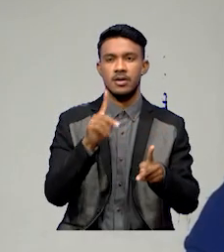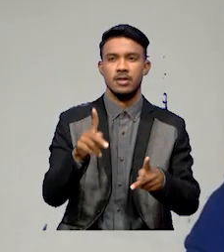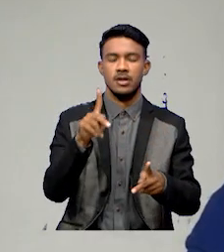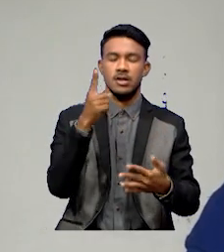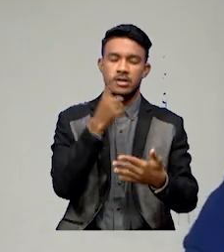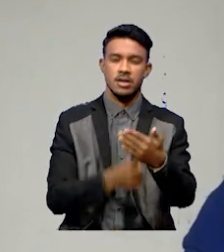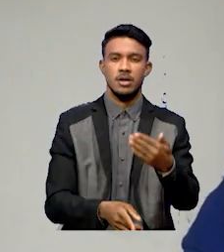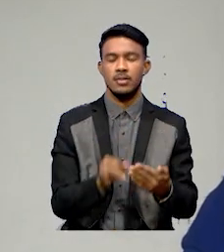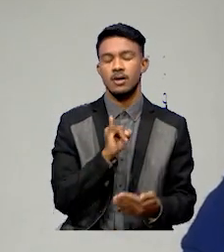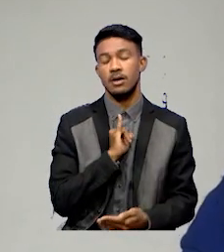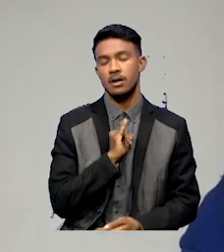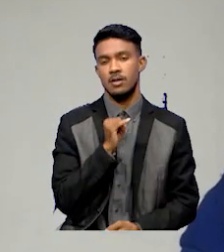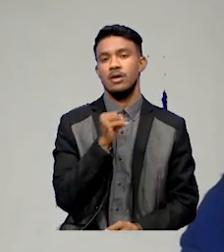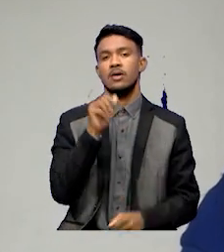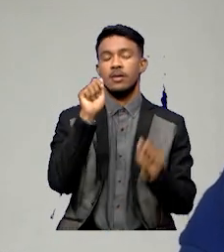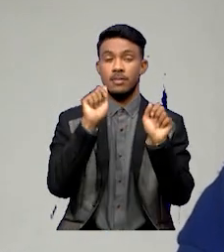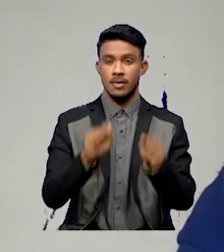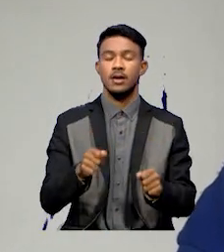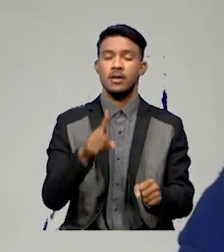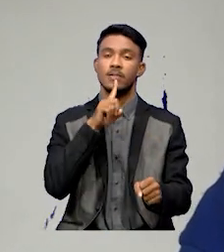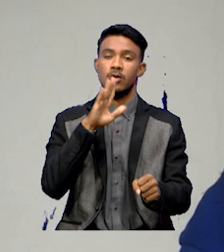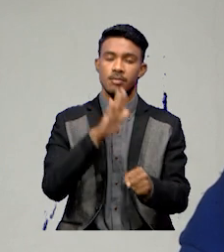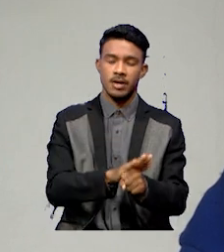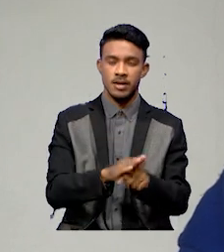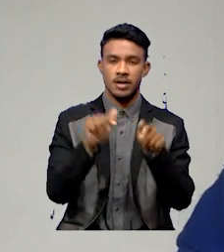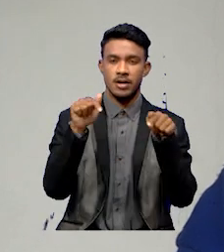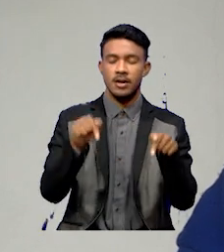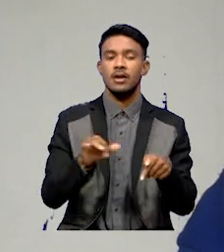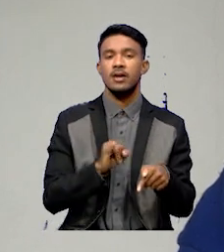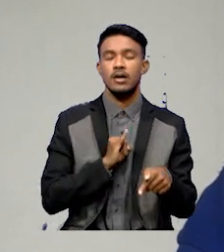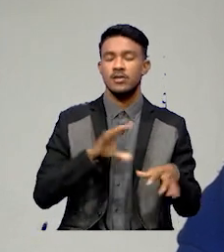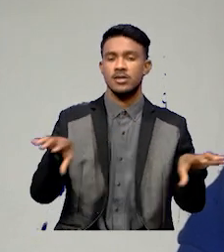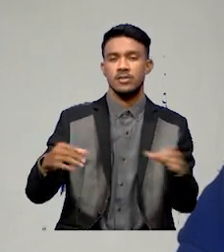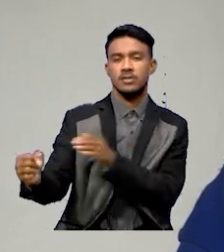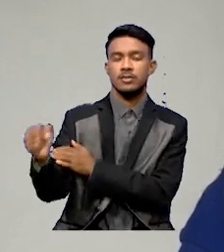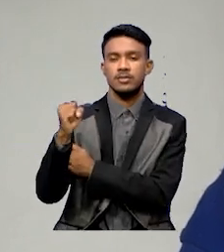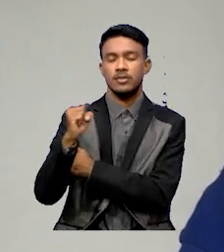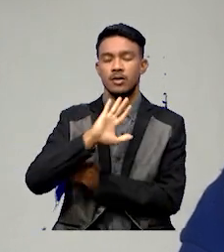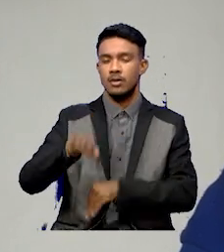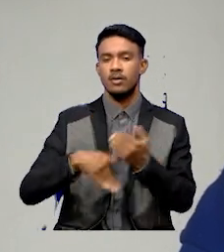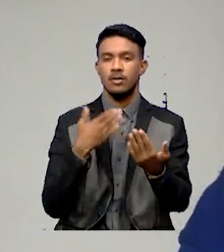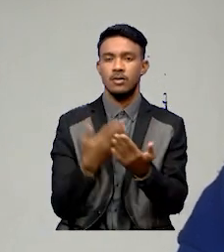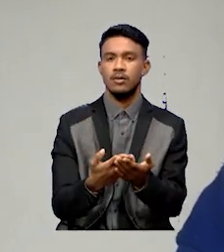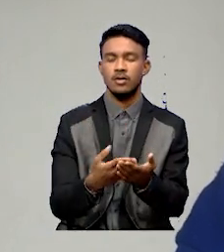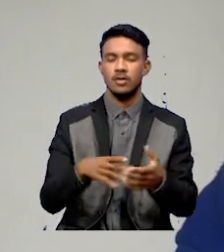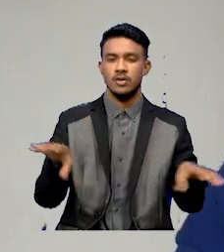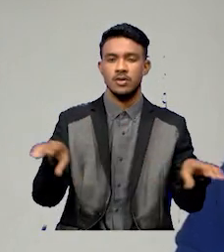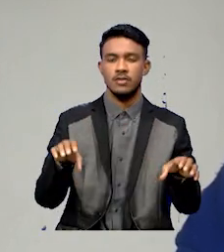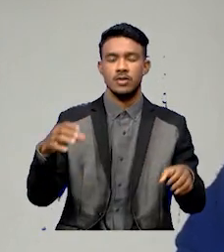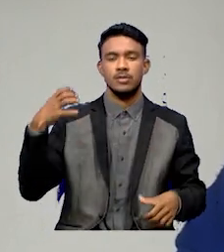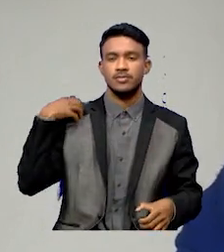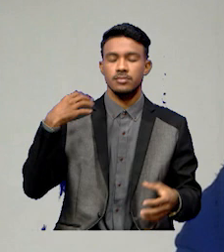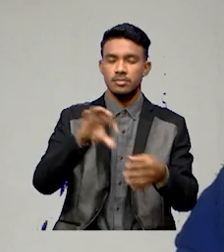hau bele promete hene katak, hau ni esforço toma, gabele tini esforço toma, hau ini vice ministro